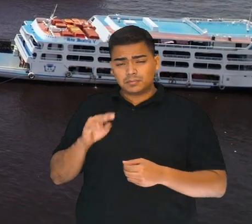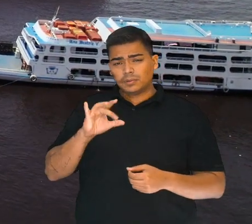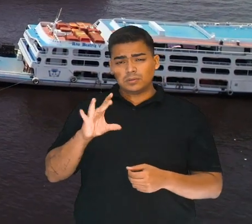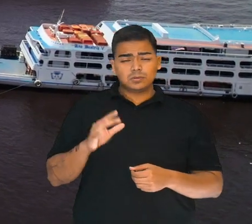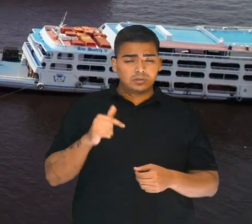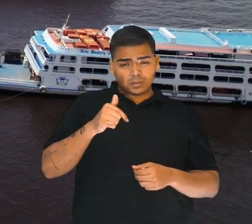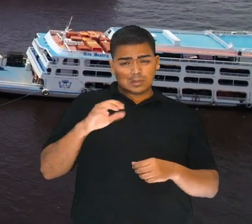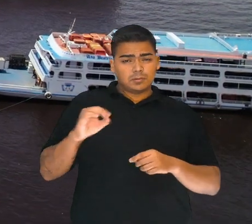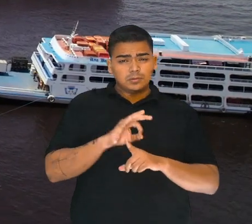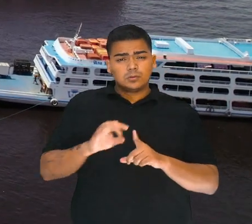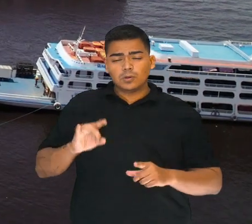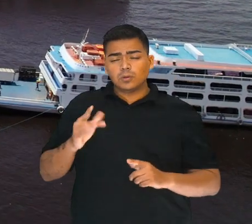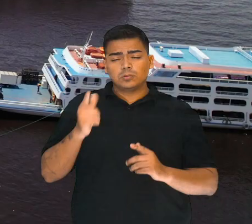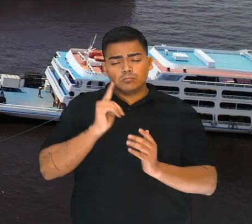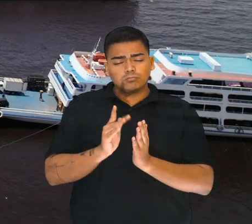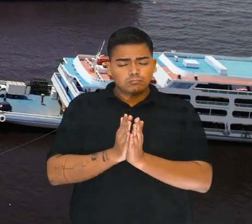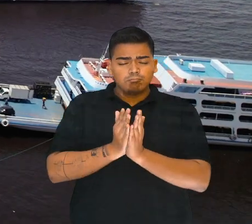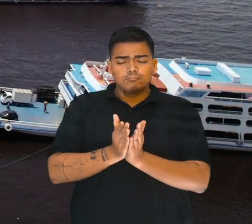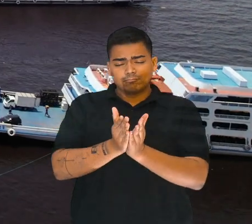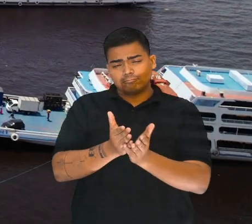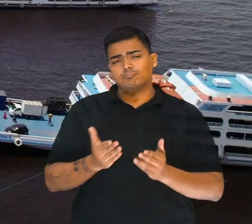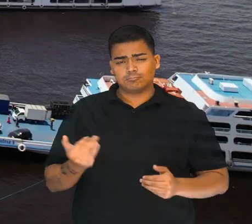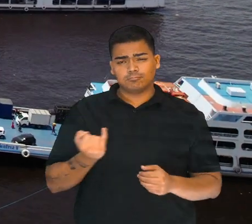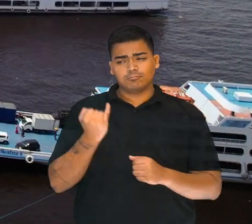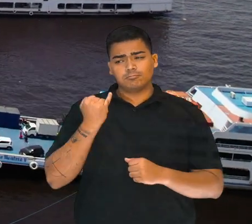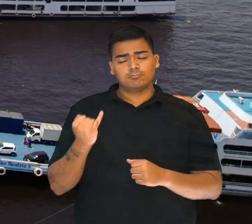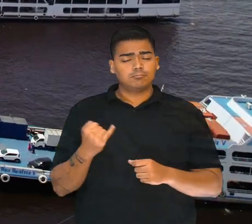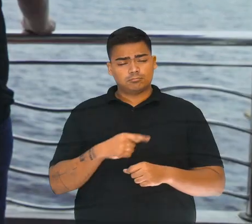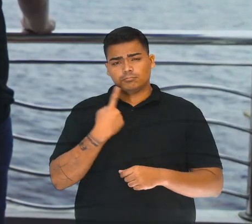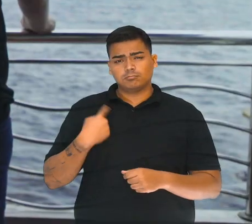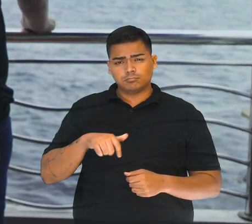Então, a economia da nossa região é percorrida pelos rios.